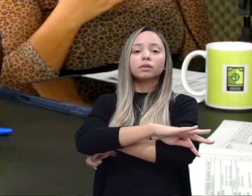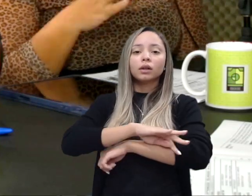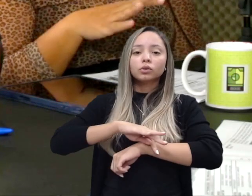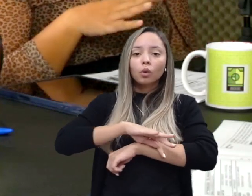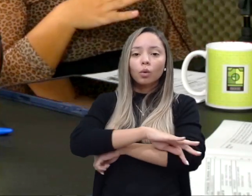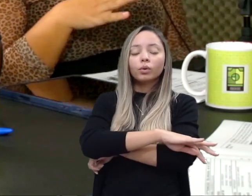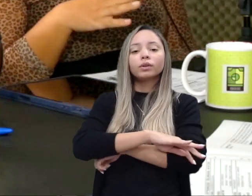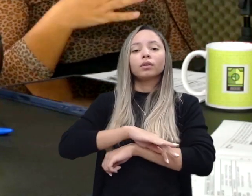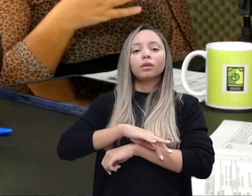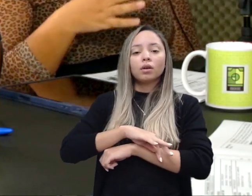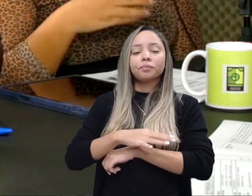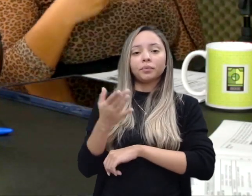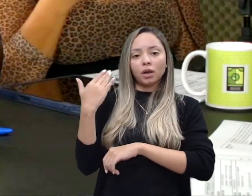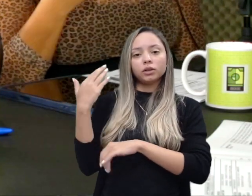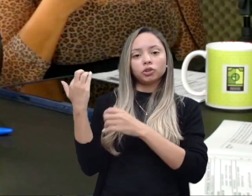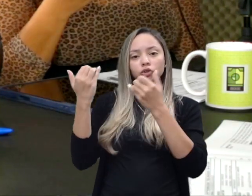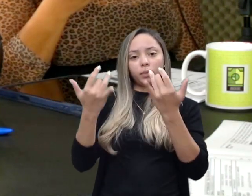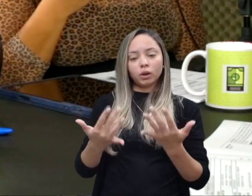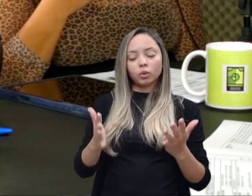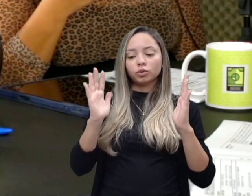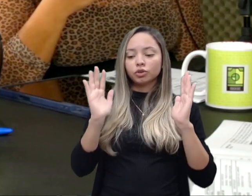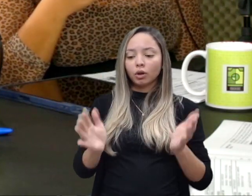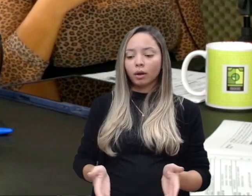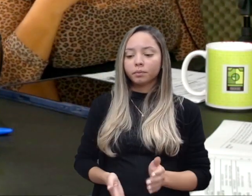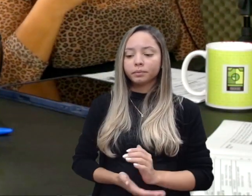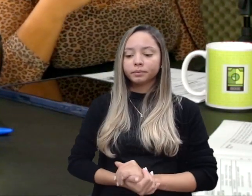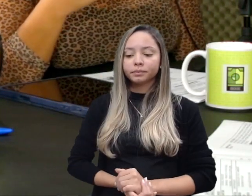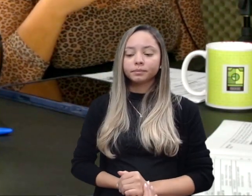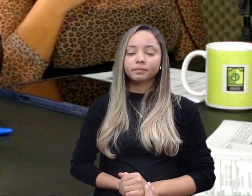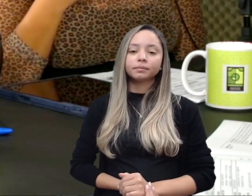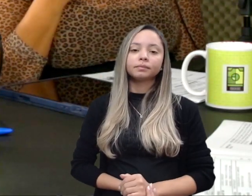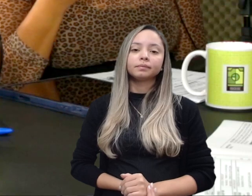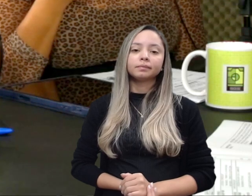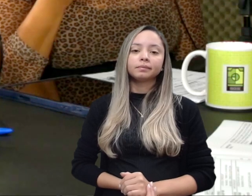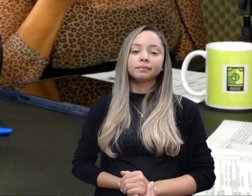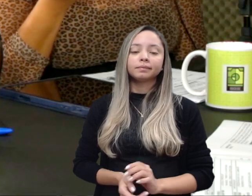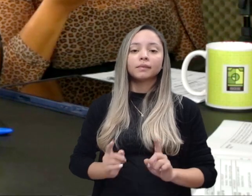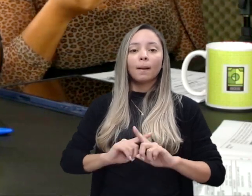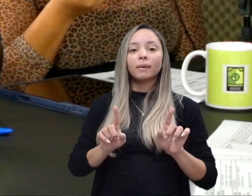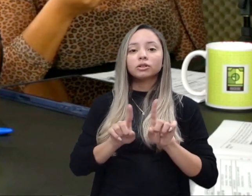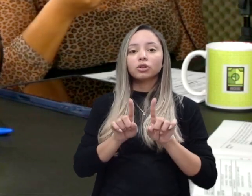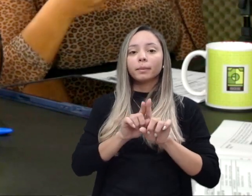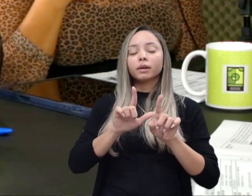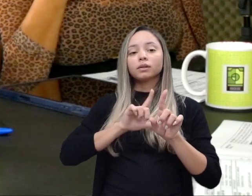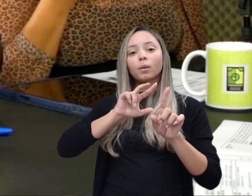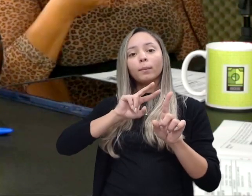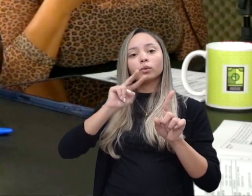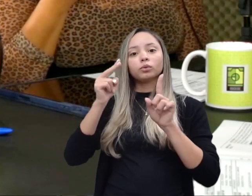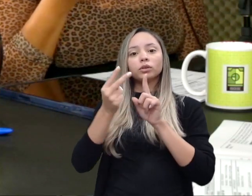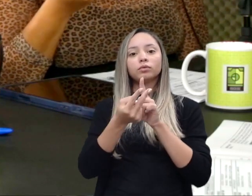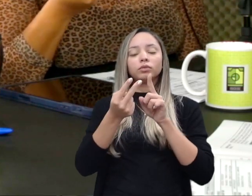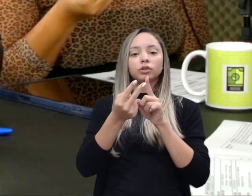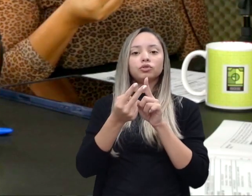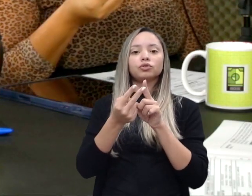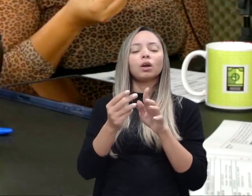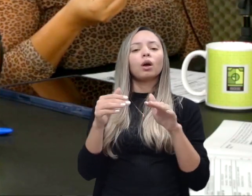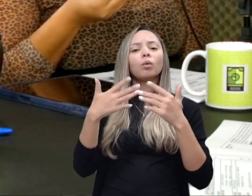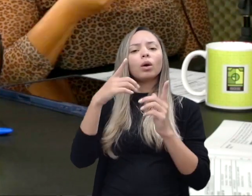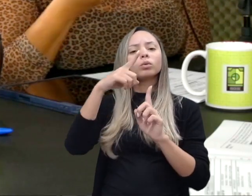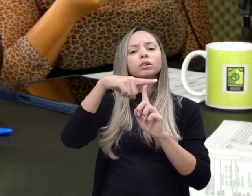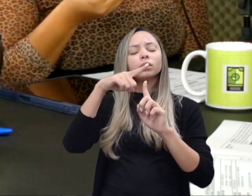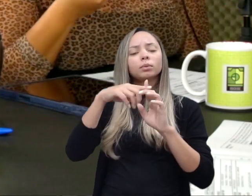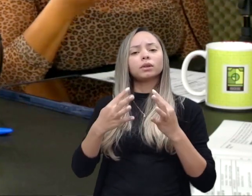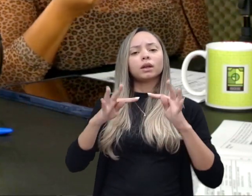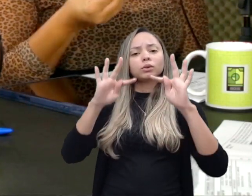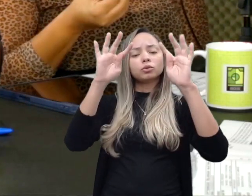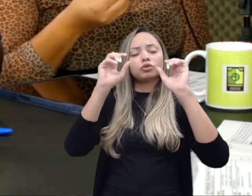já falou um pouquinho, mas ter um olhar aguçado sobre que tipo de tecnologias